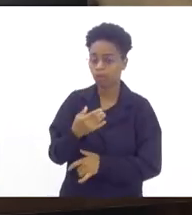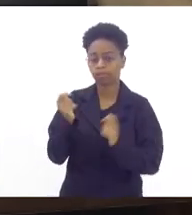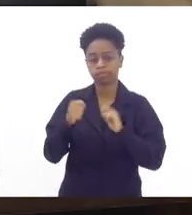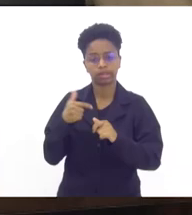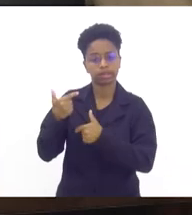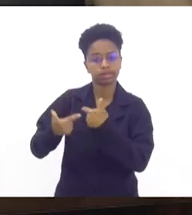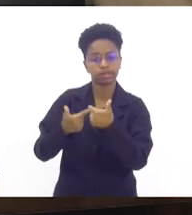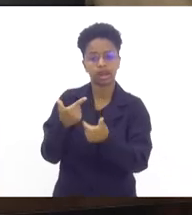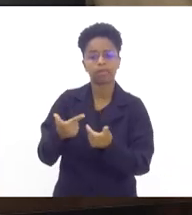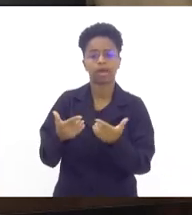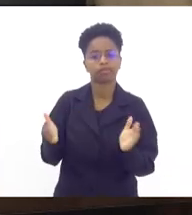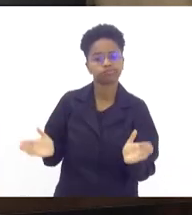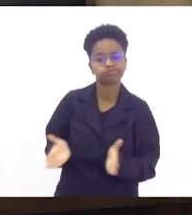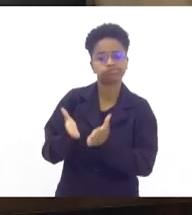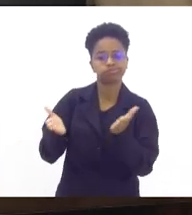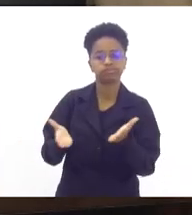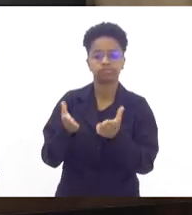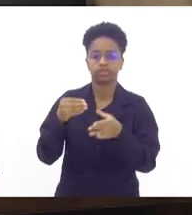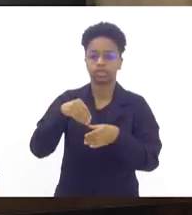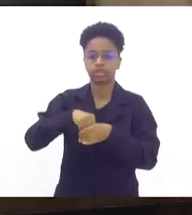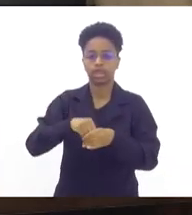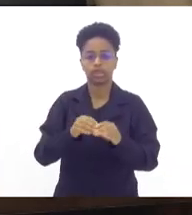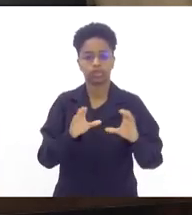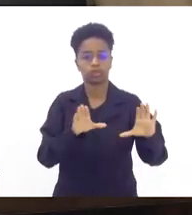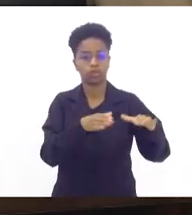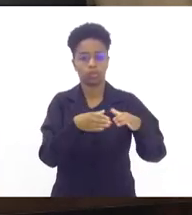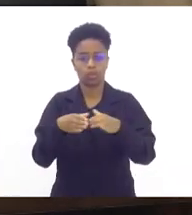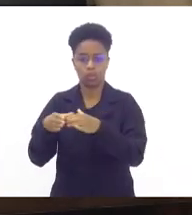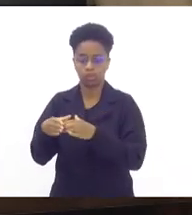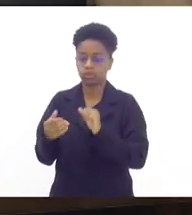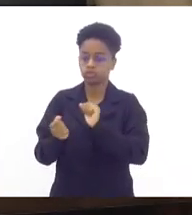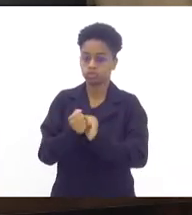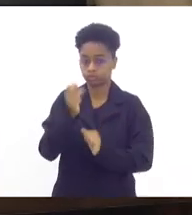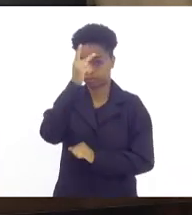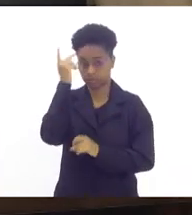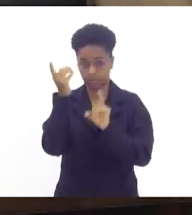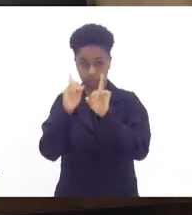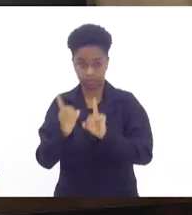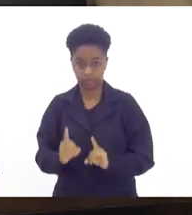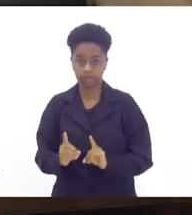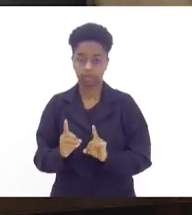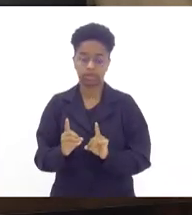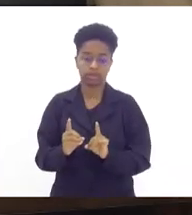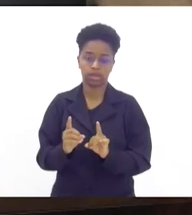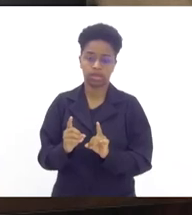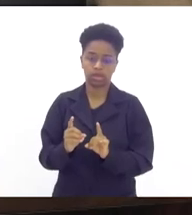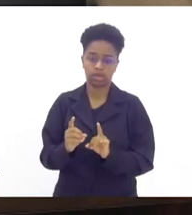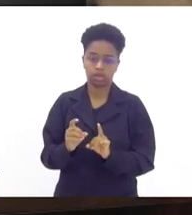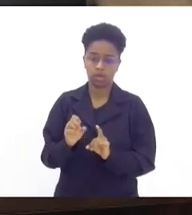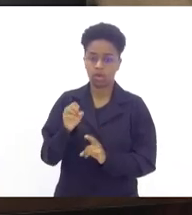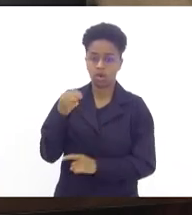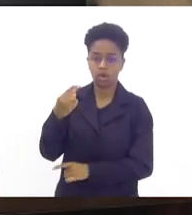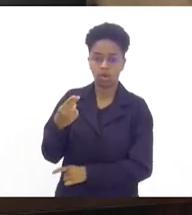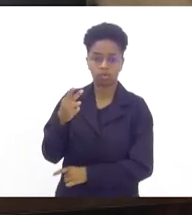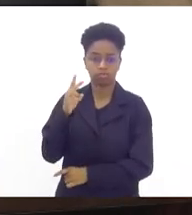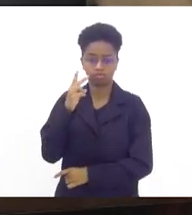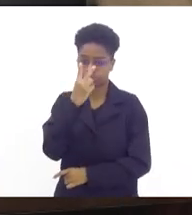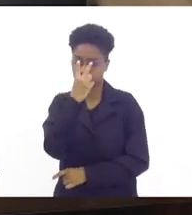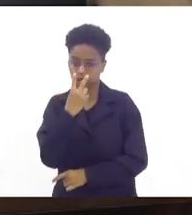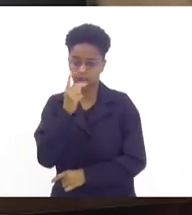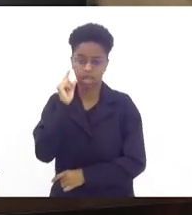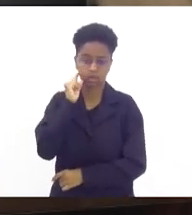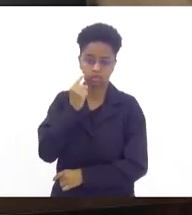né Muito bom dentro dessas torcidas junto essas pessoas com deficiência deficiência de vida áudio visão